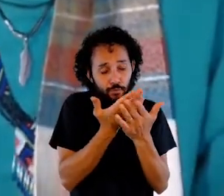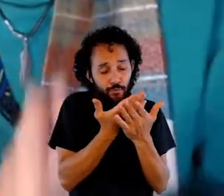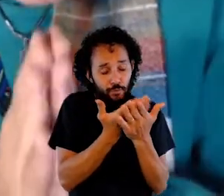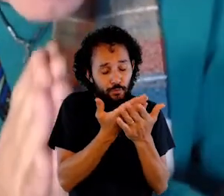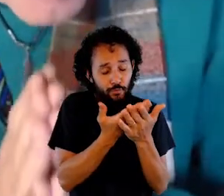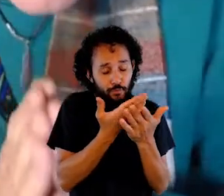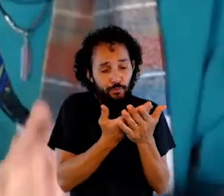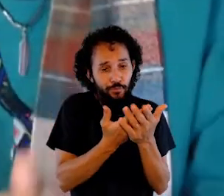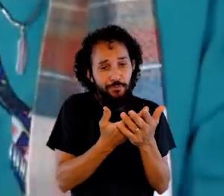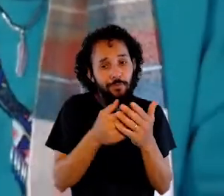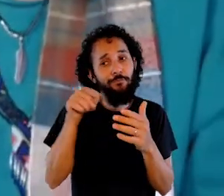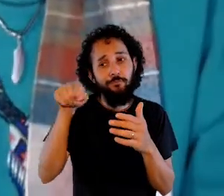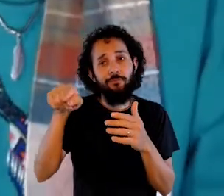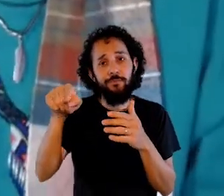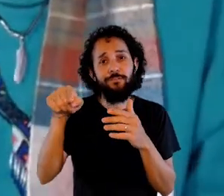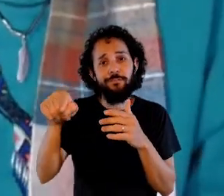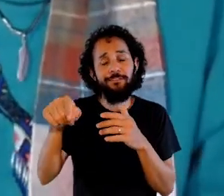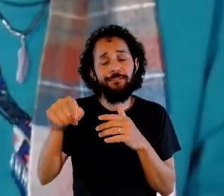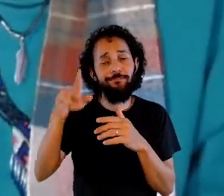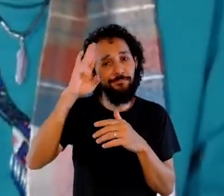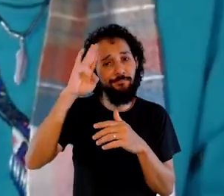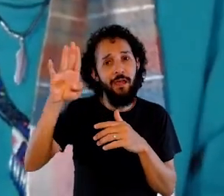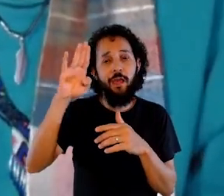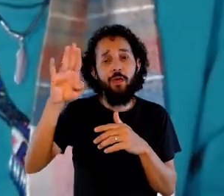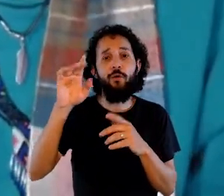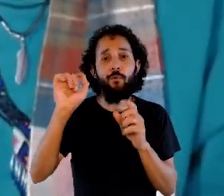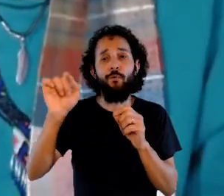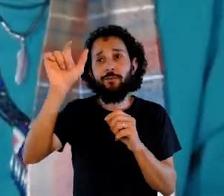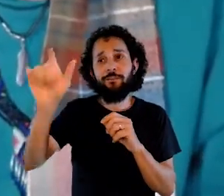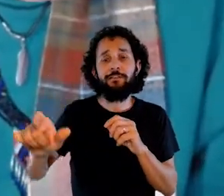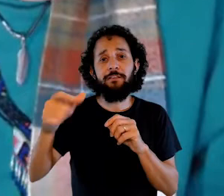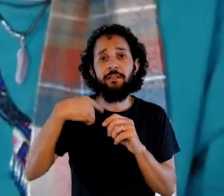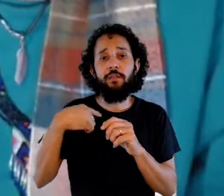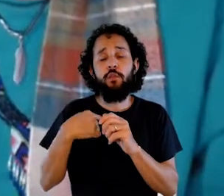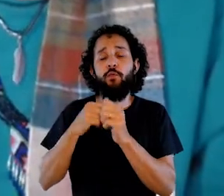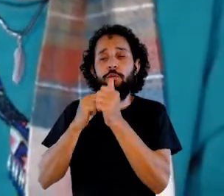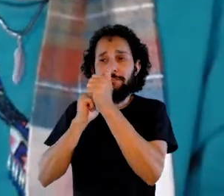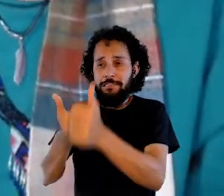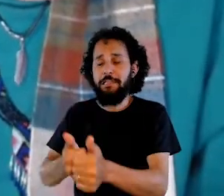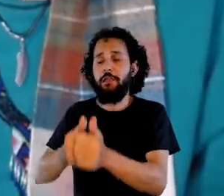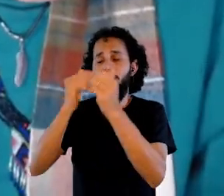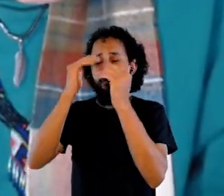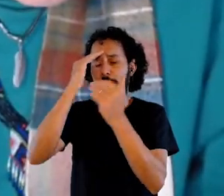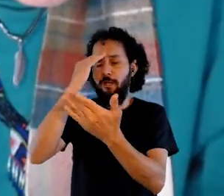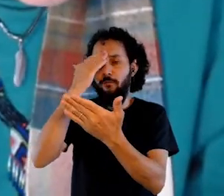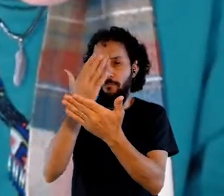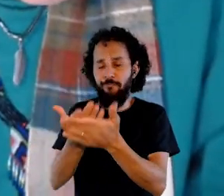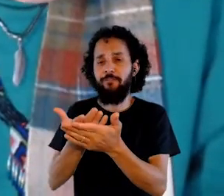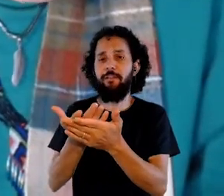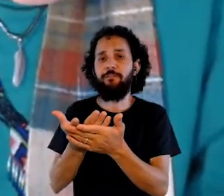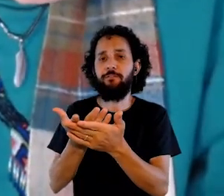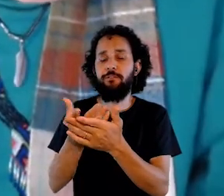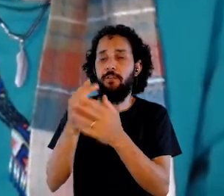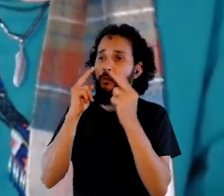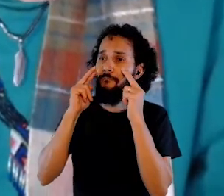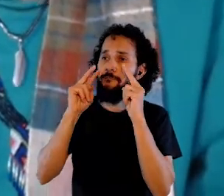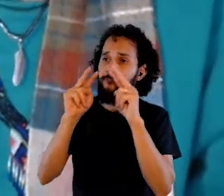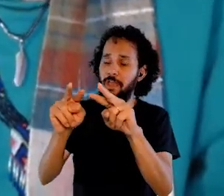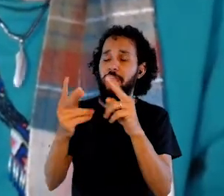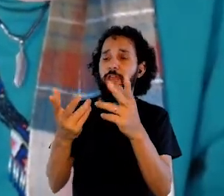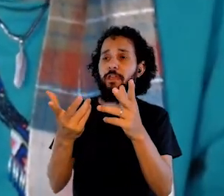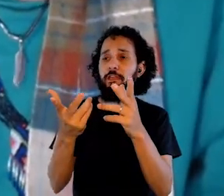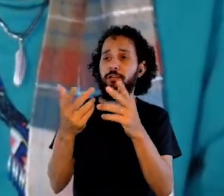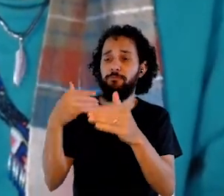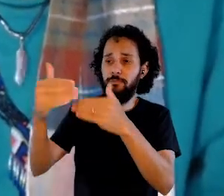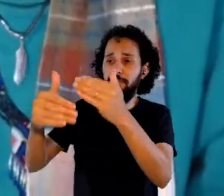conta, né, de quem eu sigo, de quem eu acredito, de quem eu vejo caminhando na sua